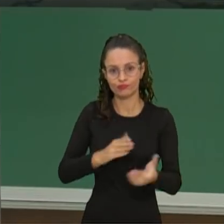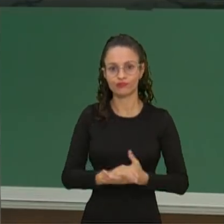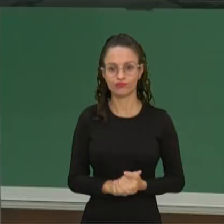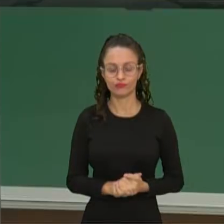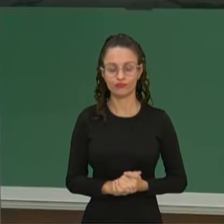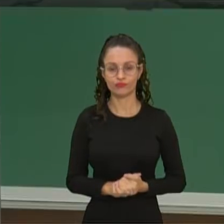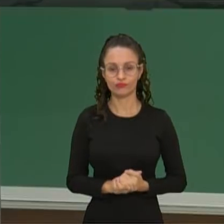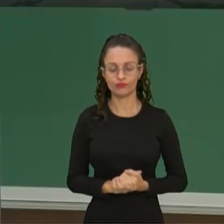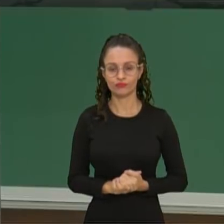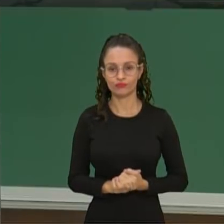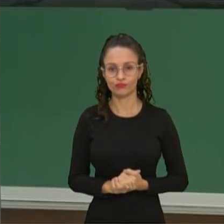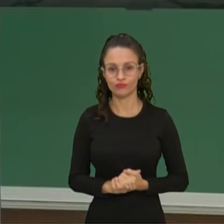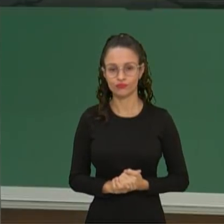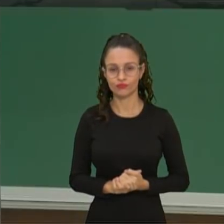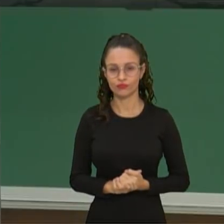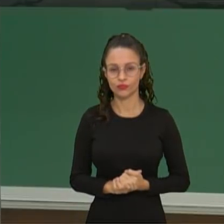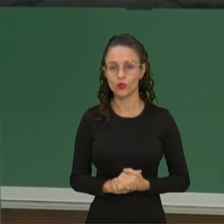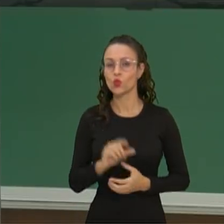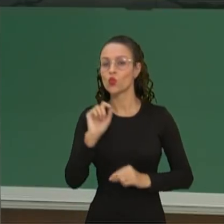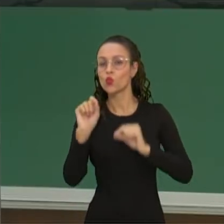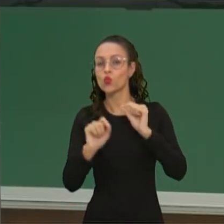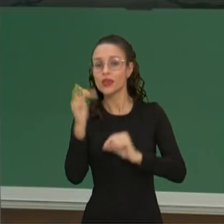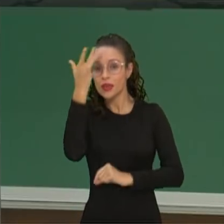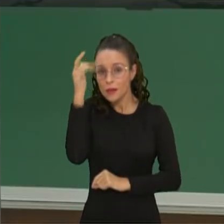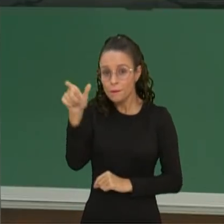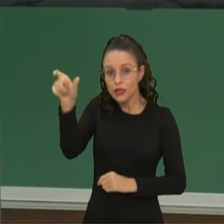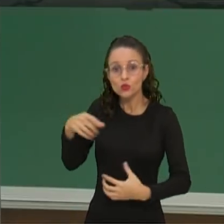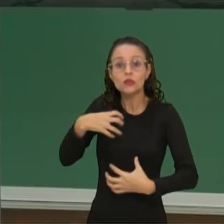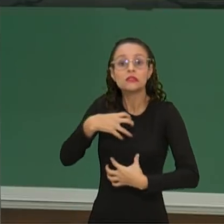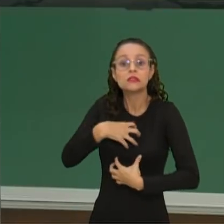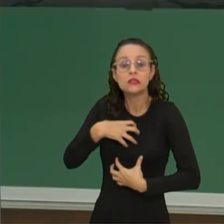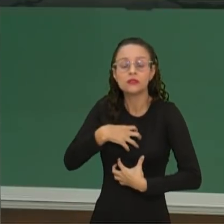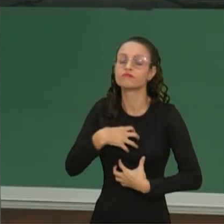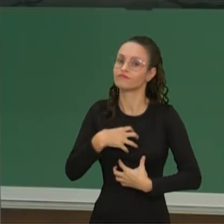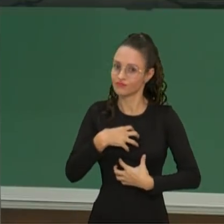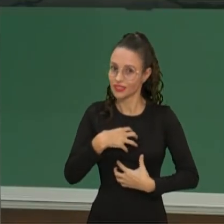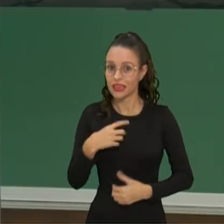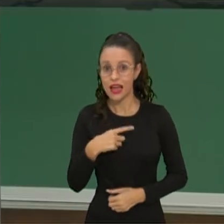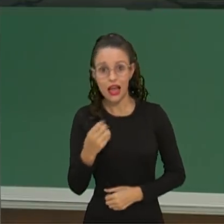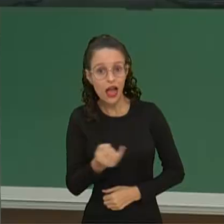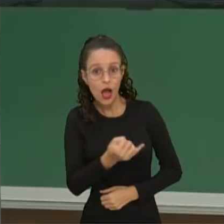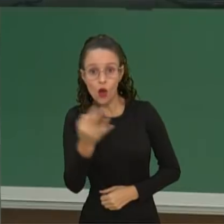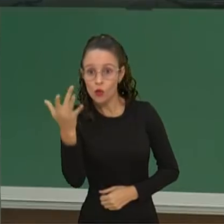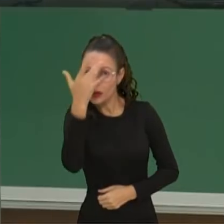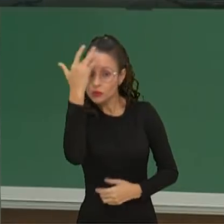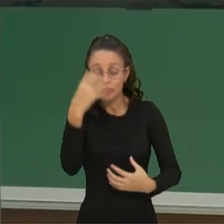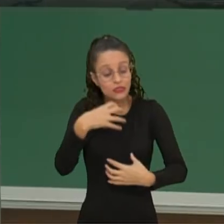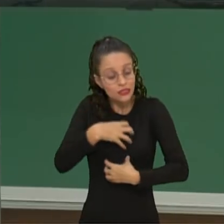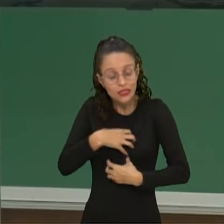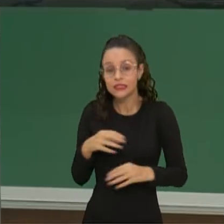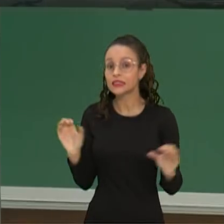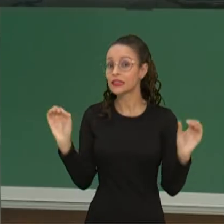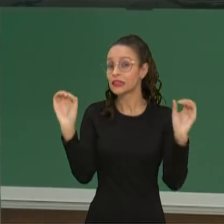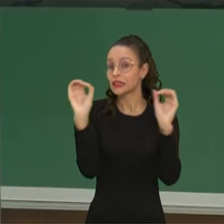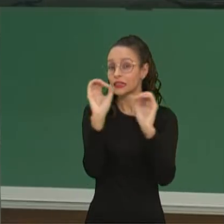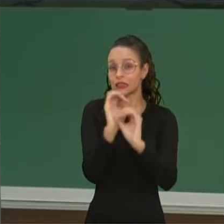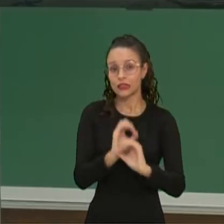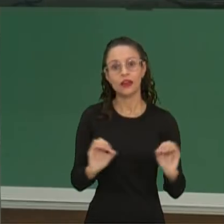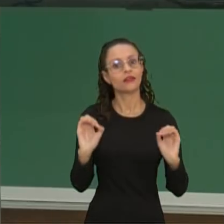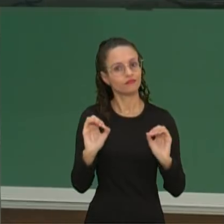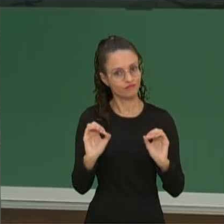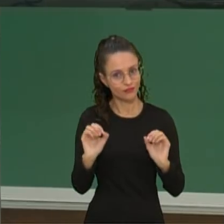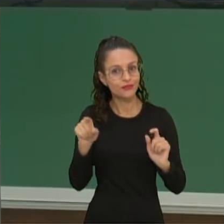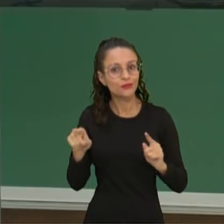certo? Quanto aos sintomas, infelizmente muita gente é assintomático, ou seja, não sente nada, o que é